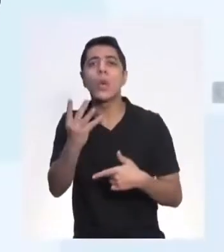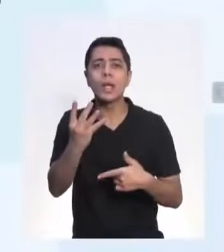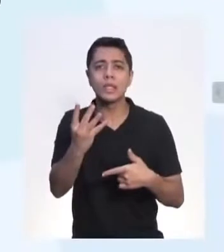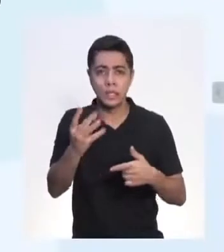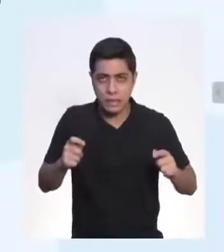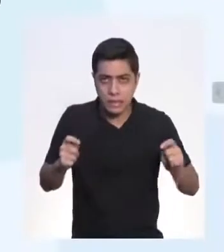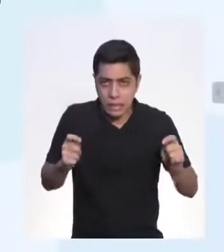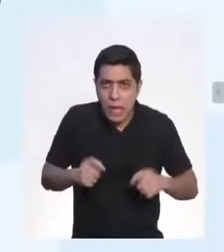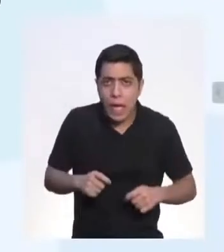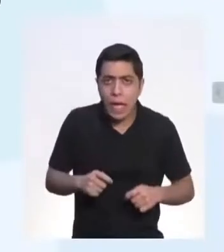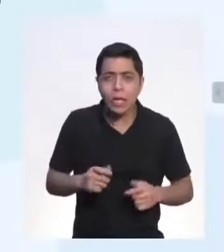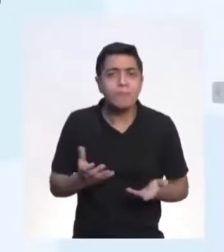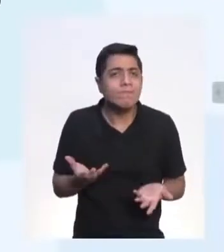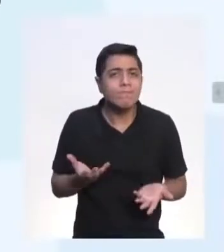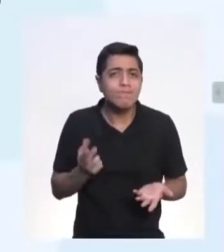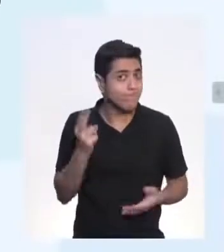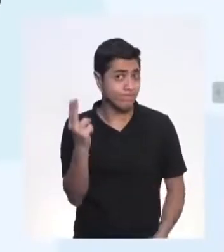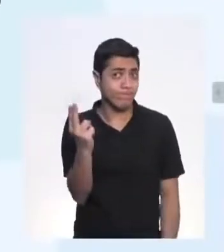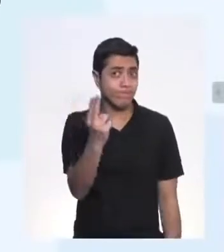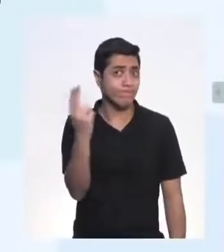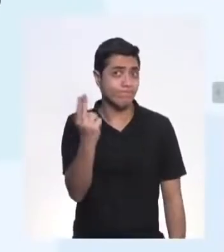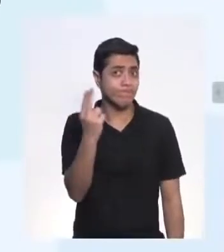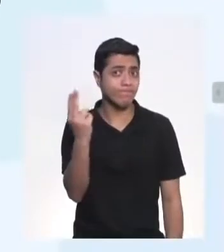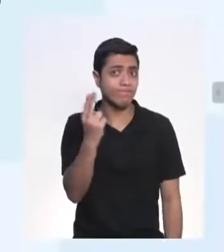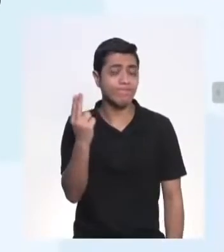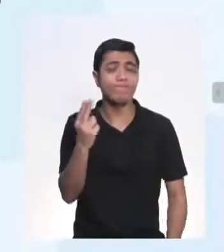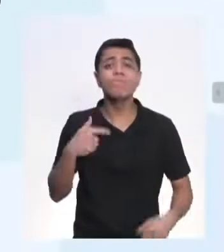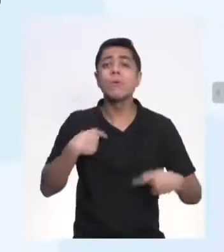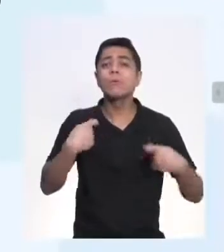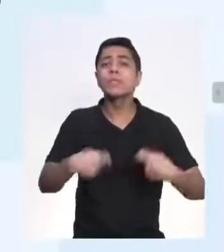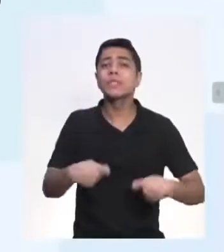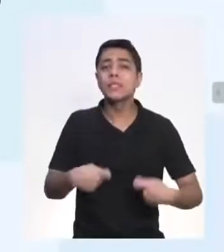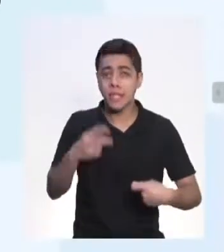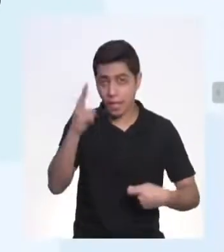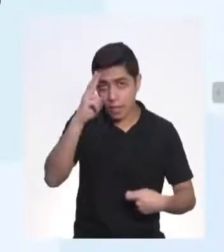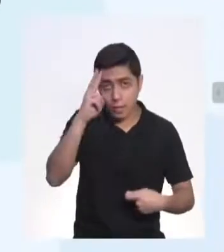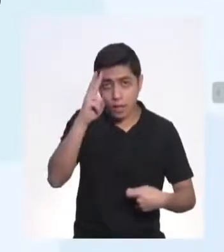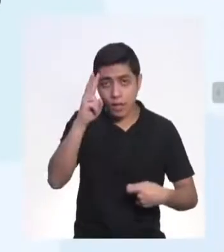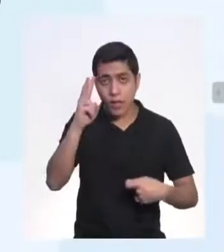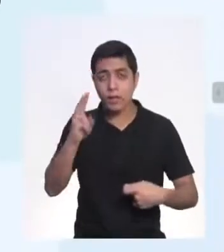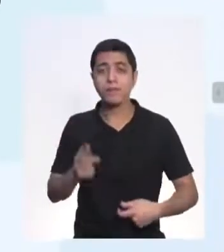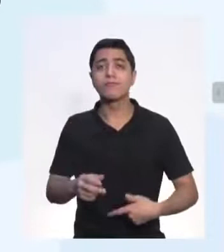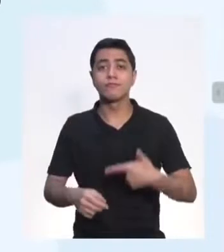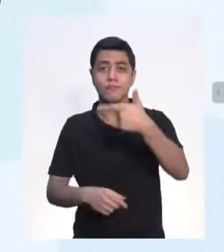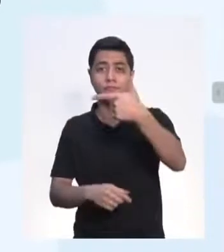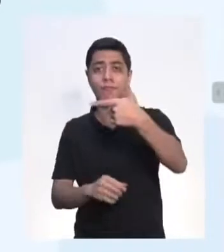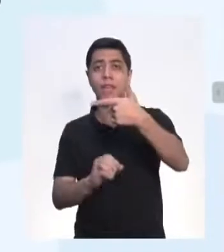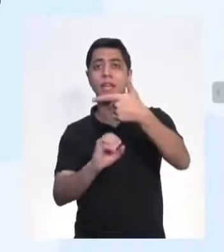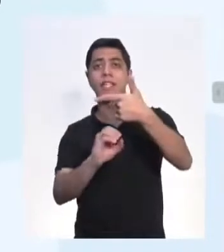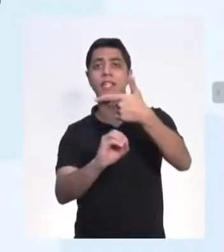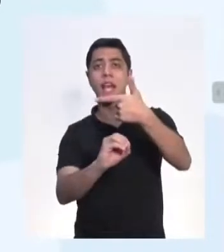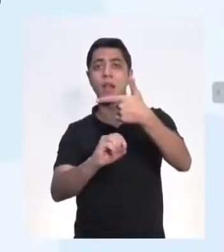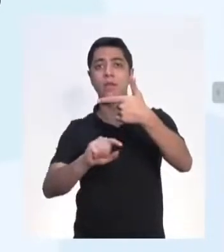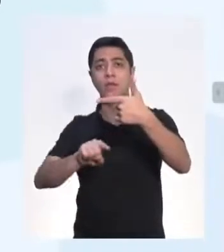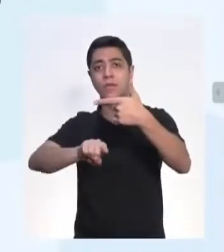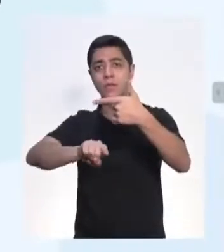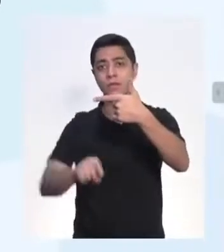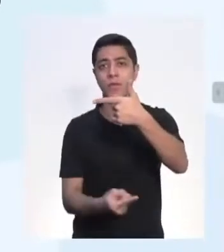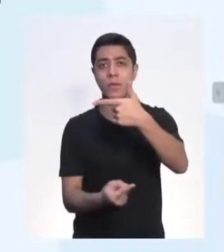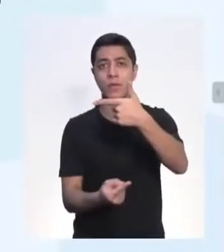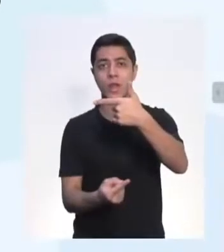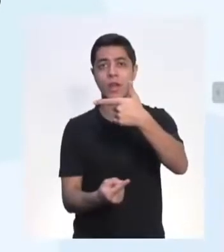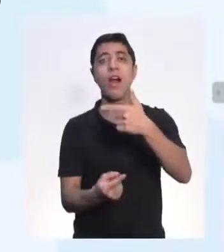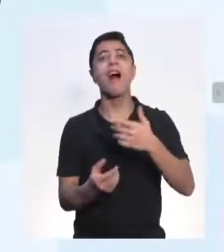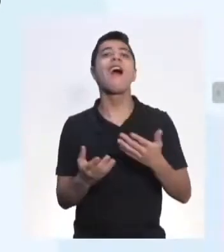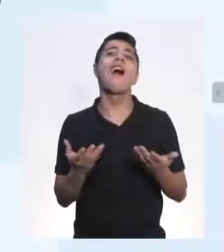dividir. Então, eu coloco 0, para poder acrescentar um 0 no 3. Agora dá.